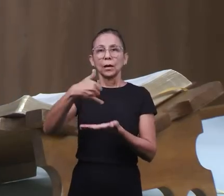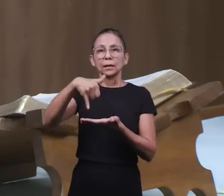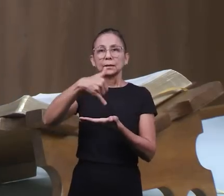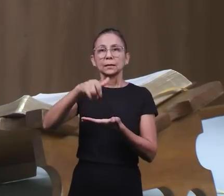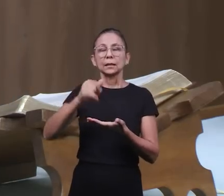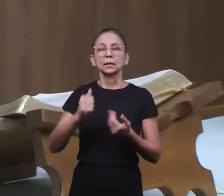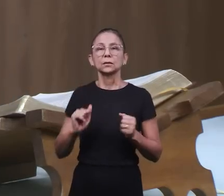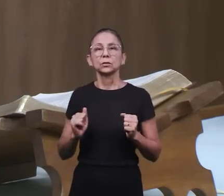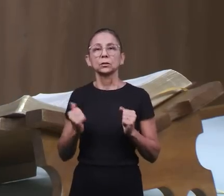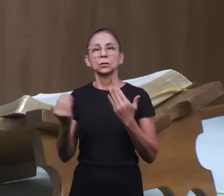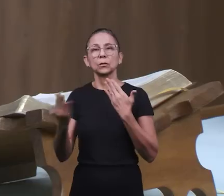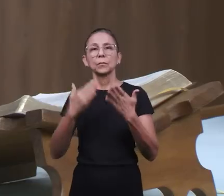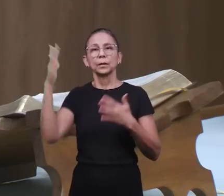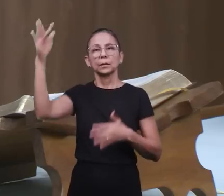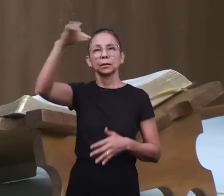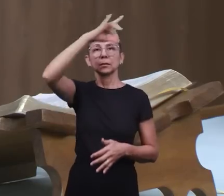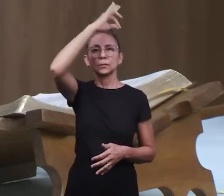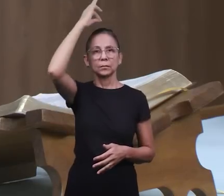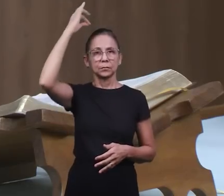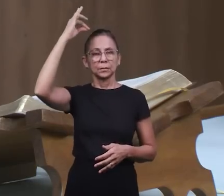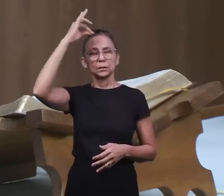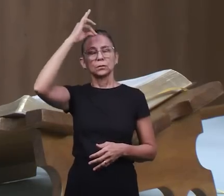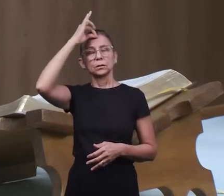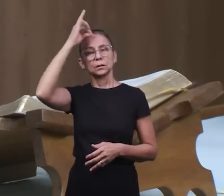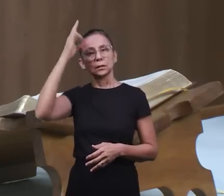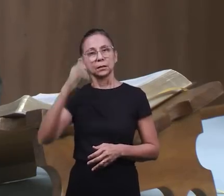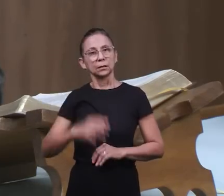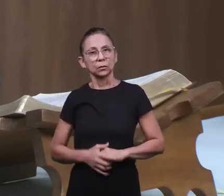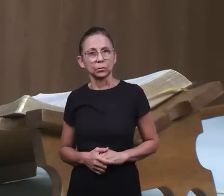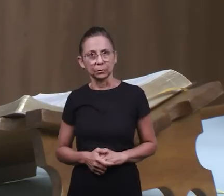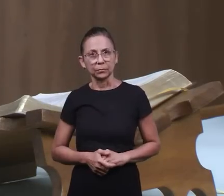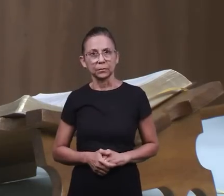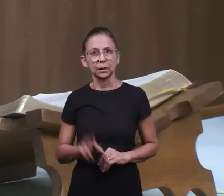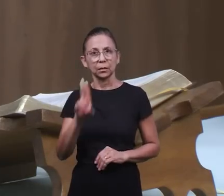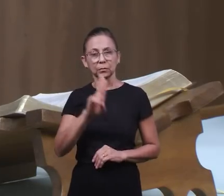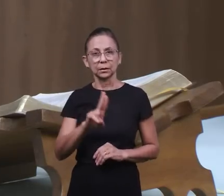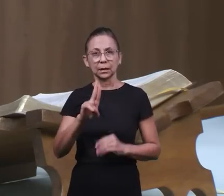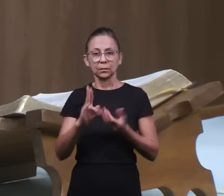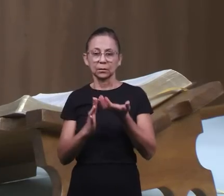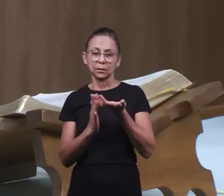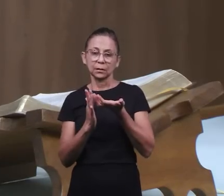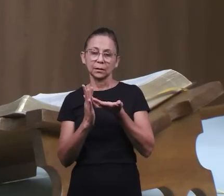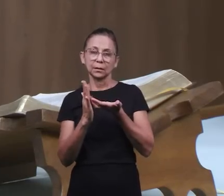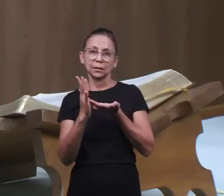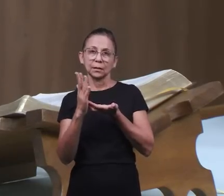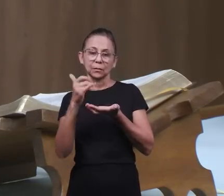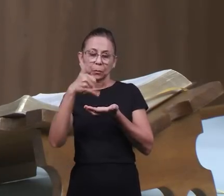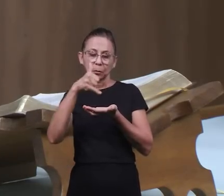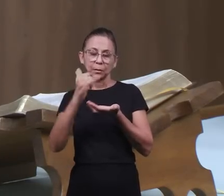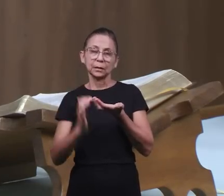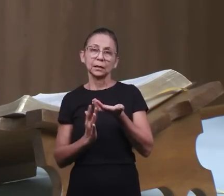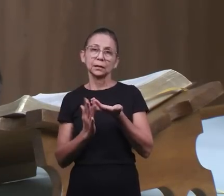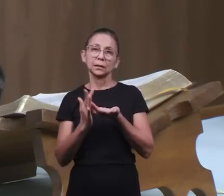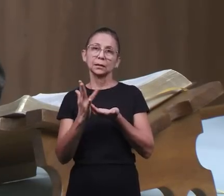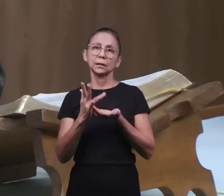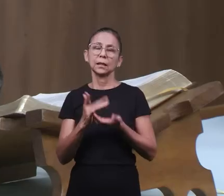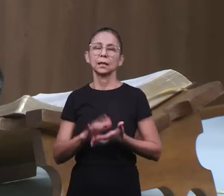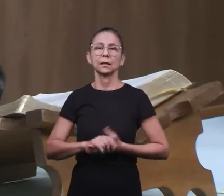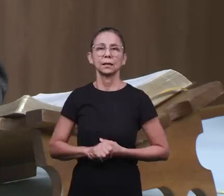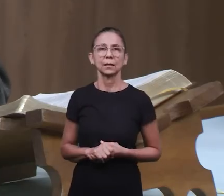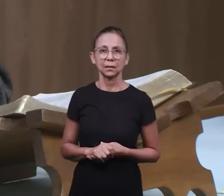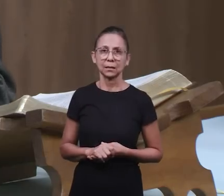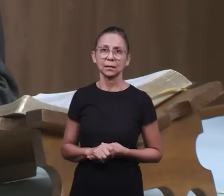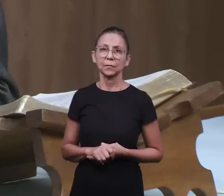acesas as candeias pelo fogo do Senhor. Isso não parte de nós, mas é recurso que